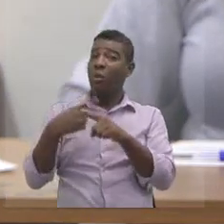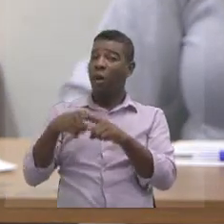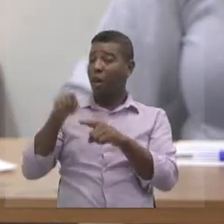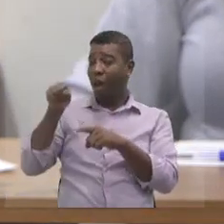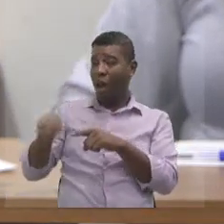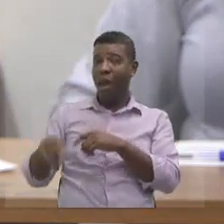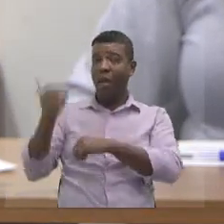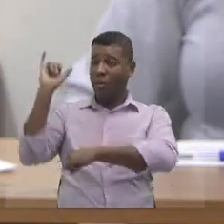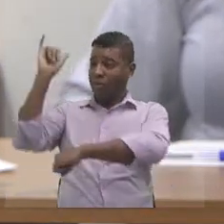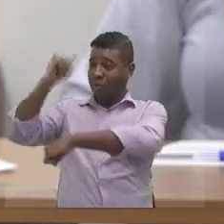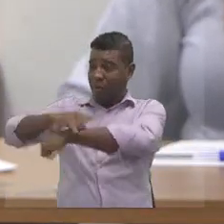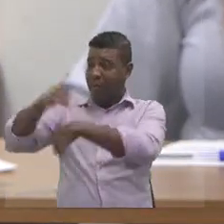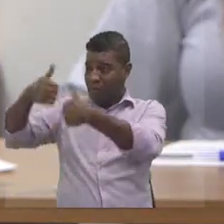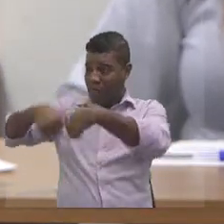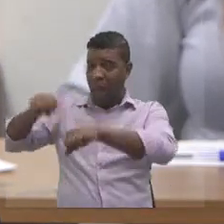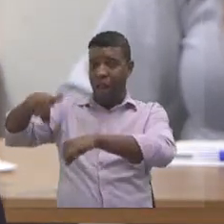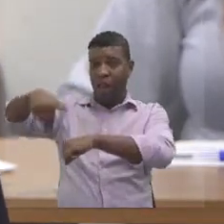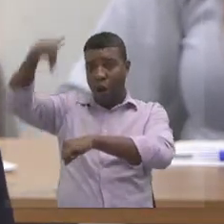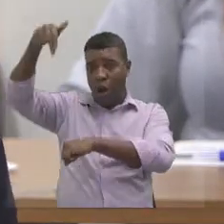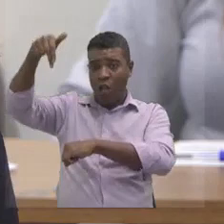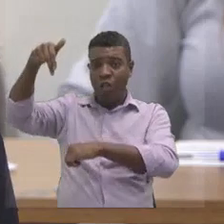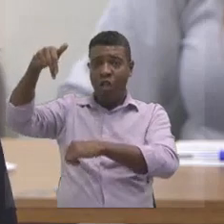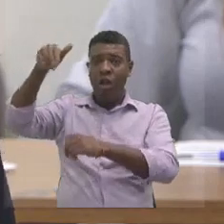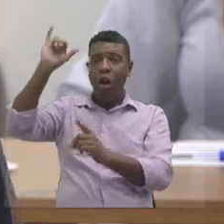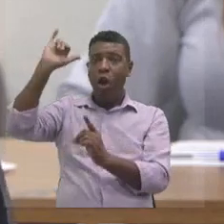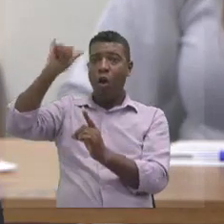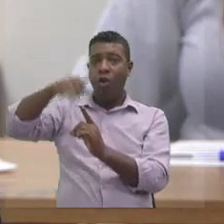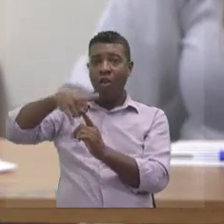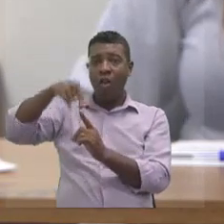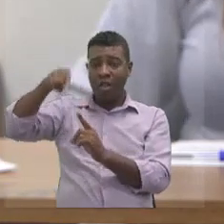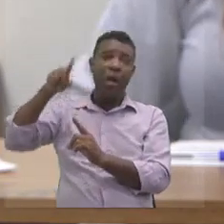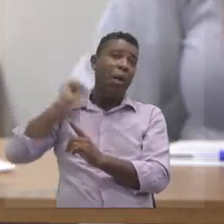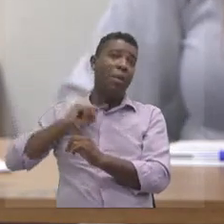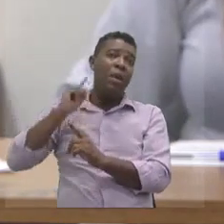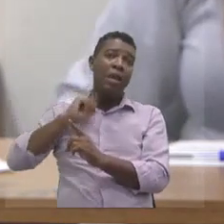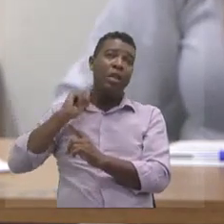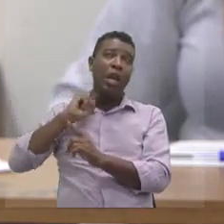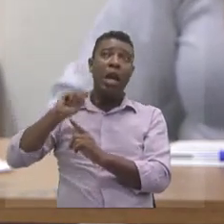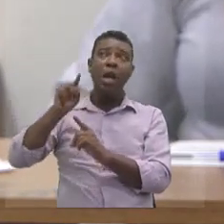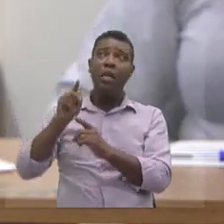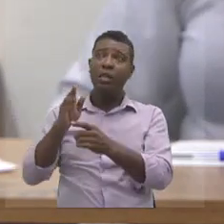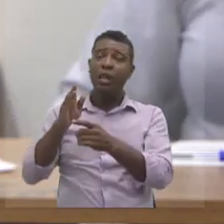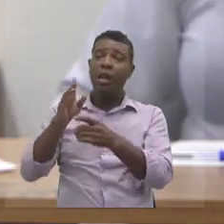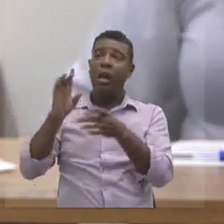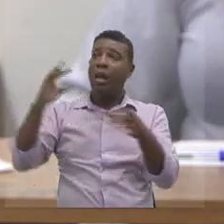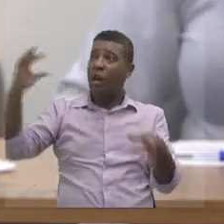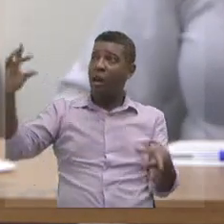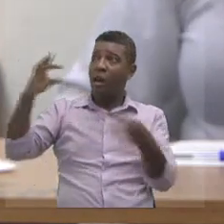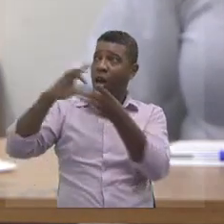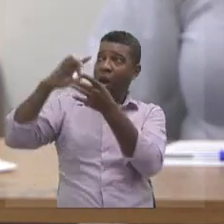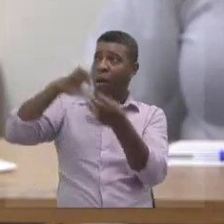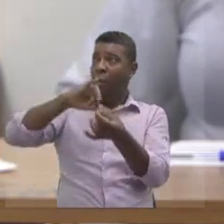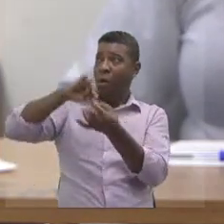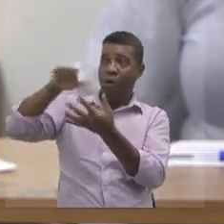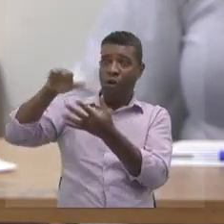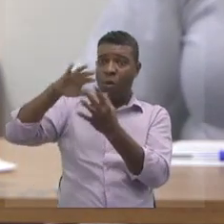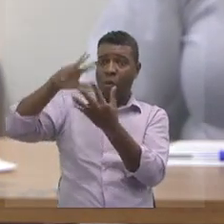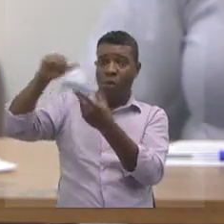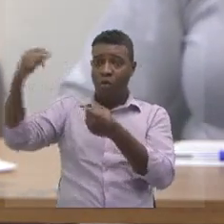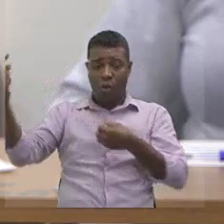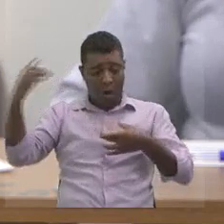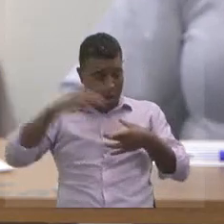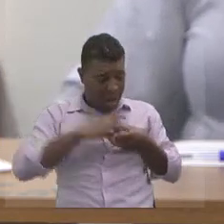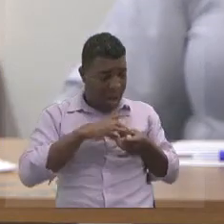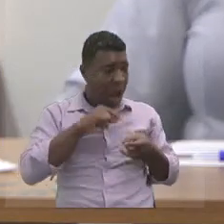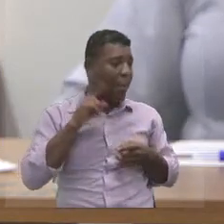está no vetor Norte e liga Minas Gerais ao mundo assim como liga o mundo a Minas Gerais Precisamos de uma solução efetiva e de forma